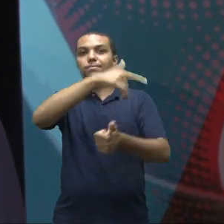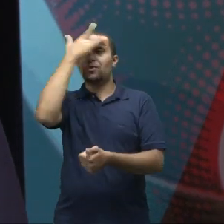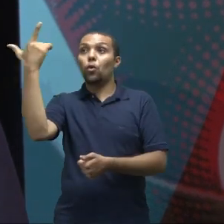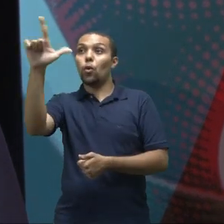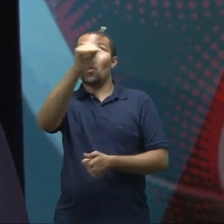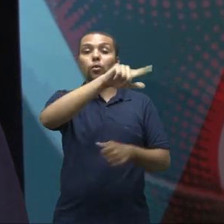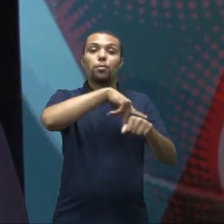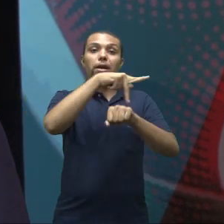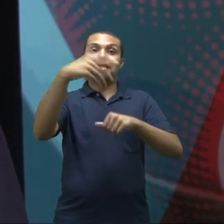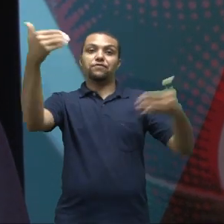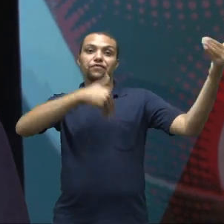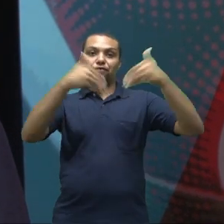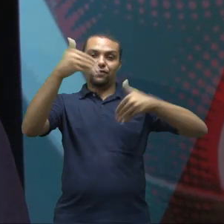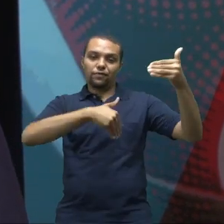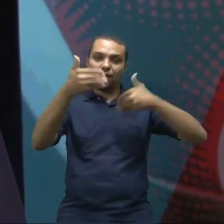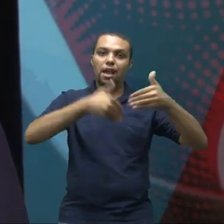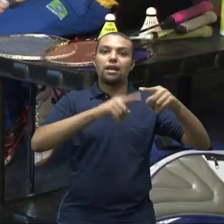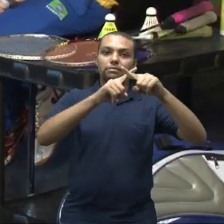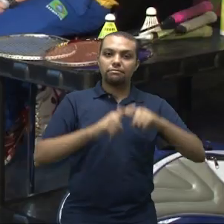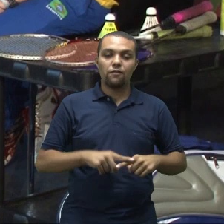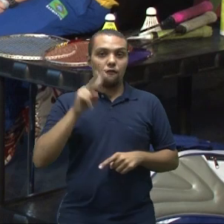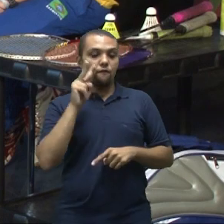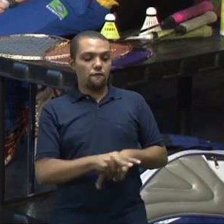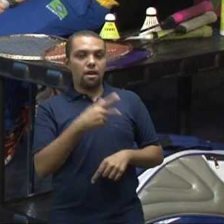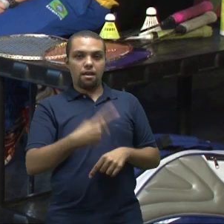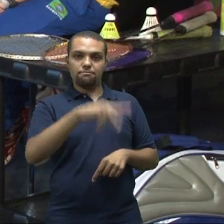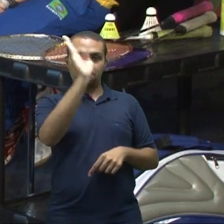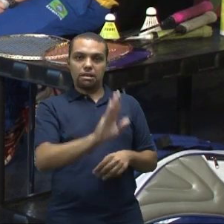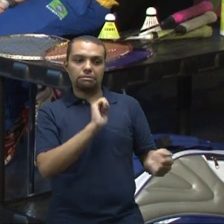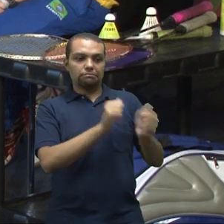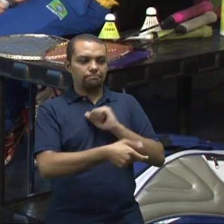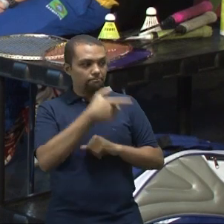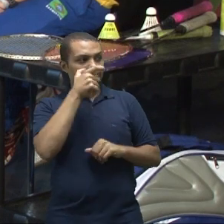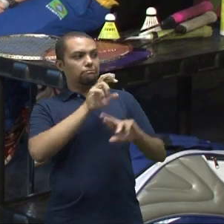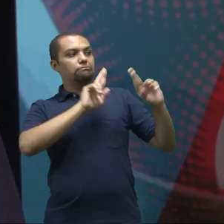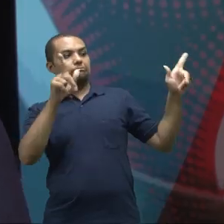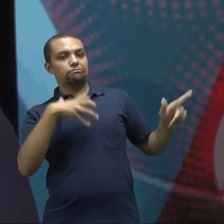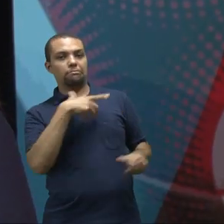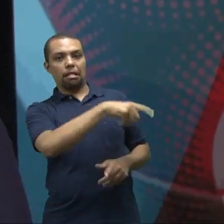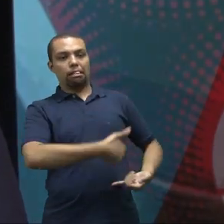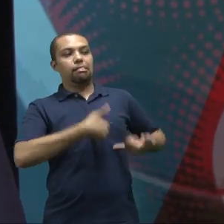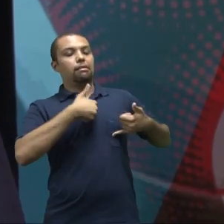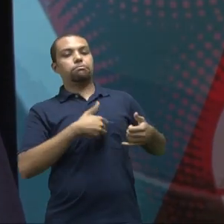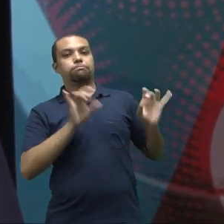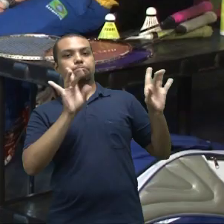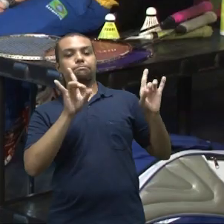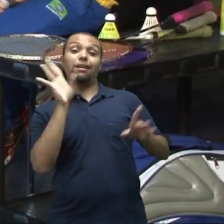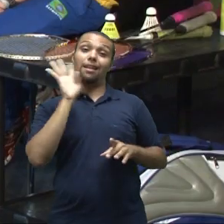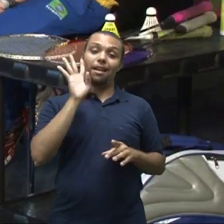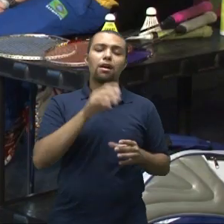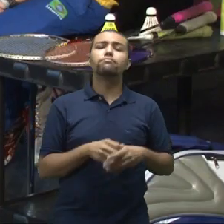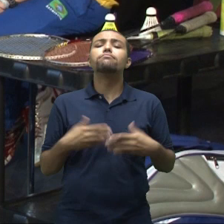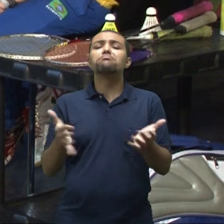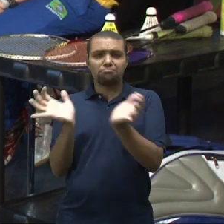comentário geral, né, dos outros países, né? Quando vai entrar um atleta do Brasil, né, eles já olham com outros olhos. Uhum. Então,